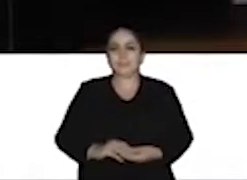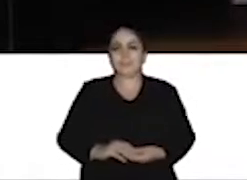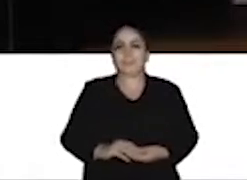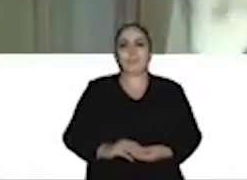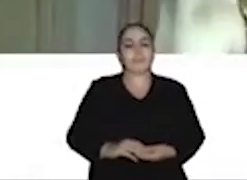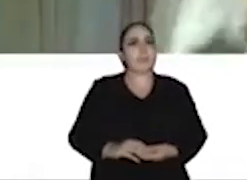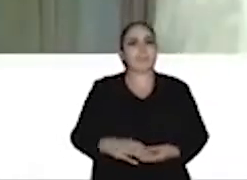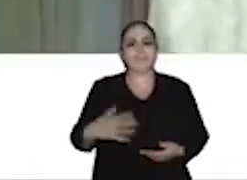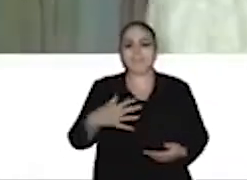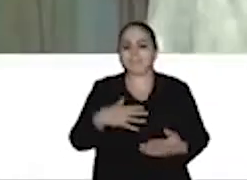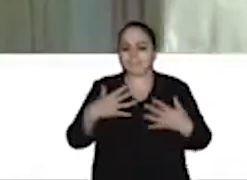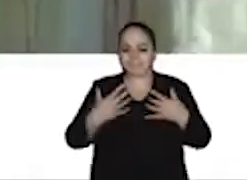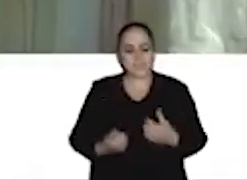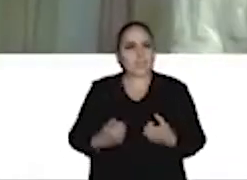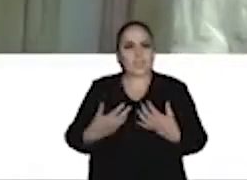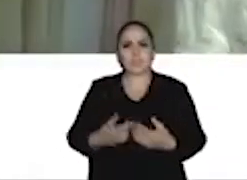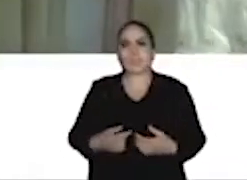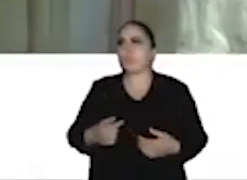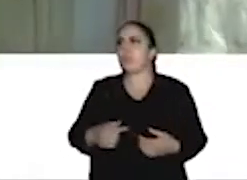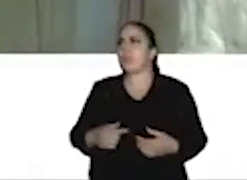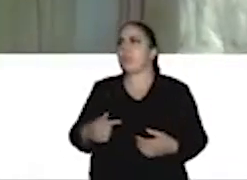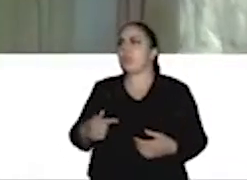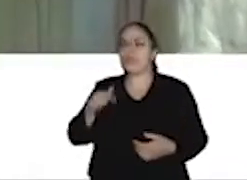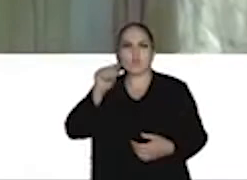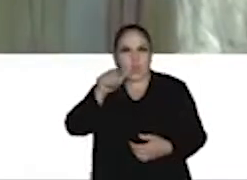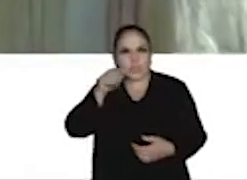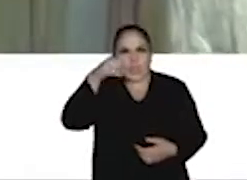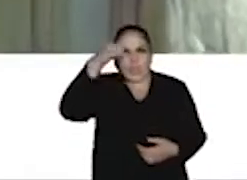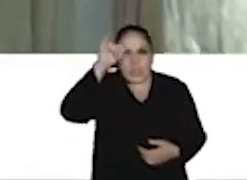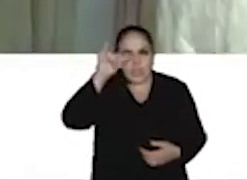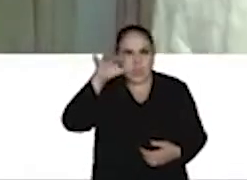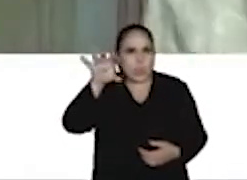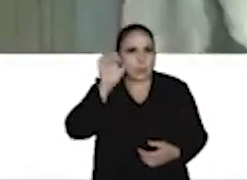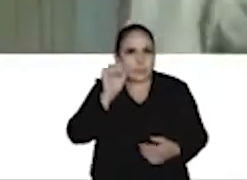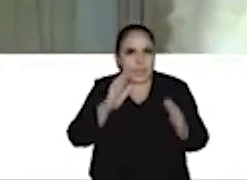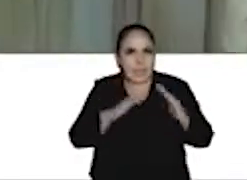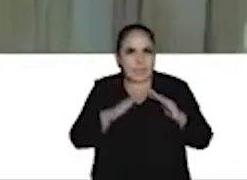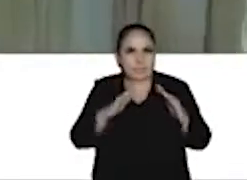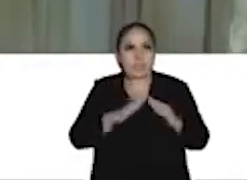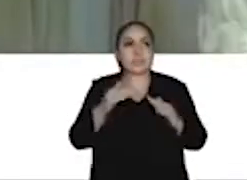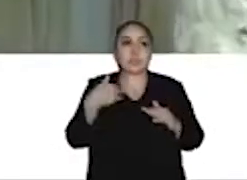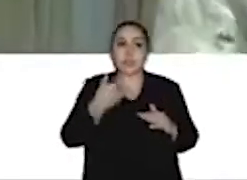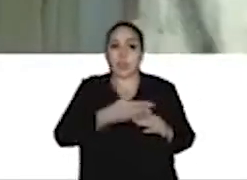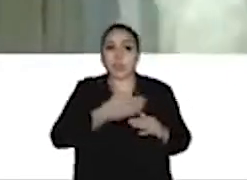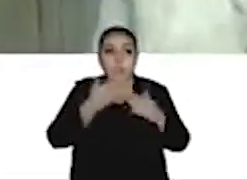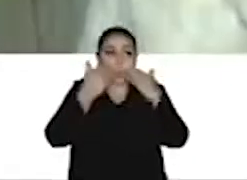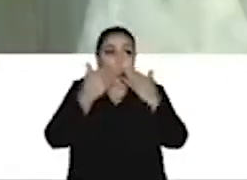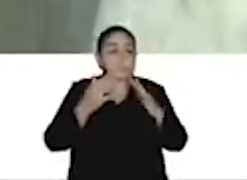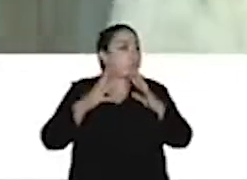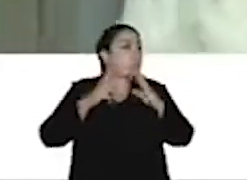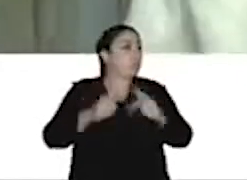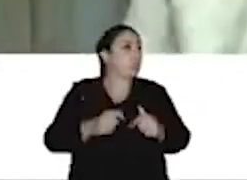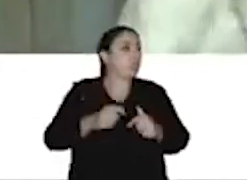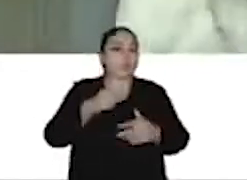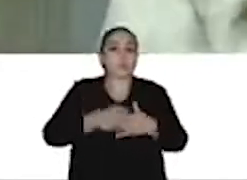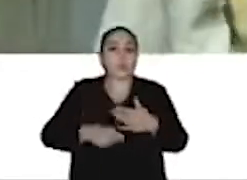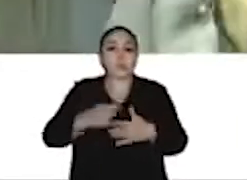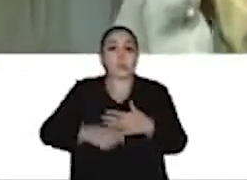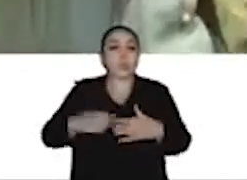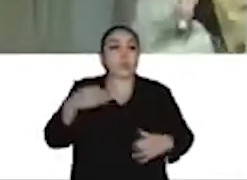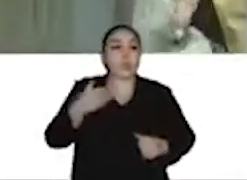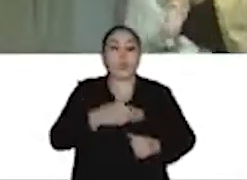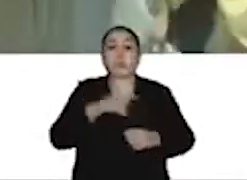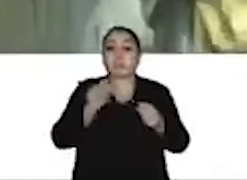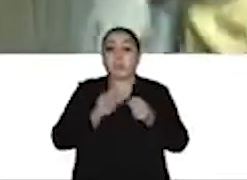Isso não vai ficar assim! Não vai não, você, gado, que está me ouvindo em casa! Vamos nos rebelar contra esses patrões! Nós